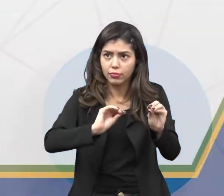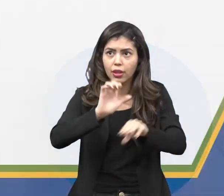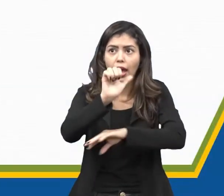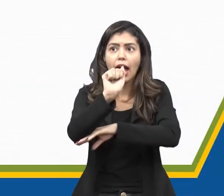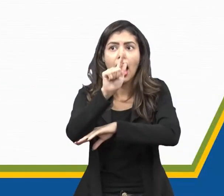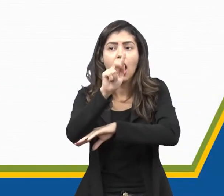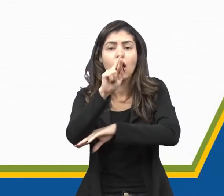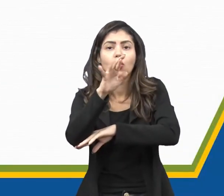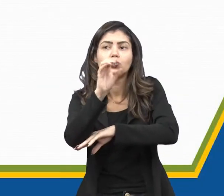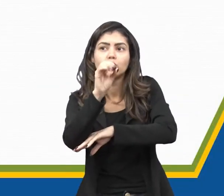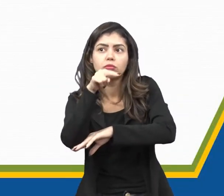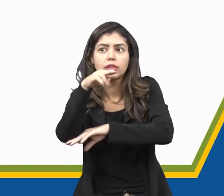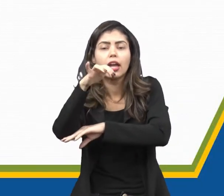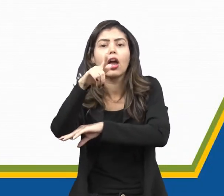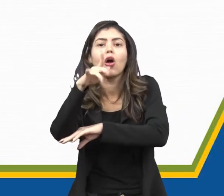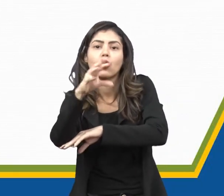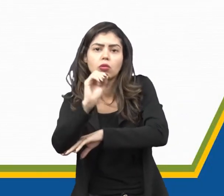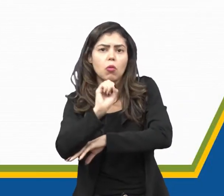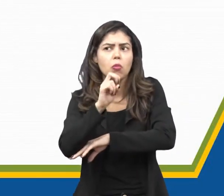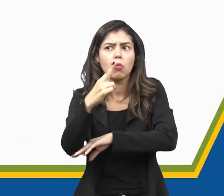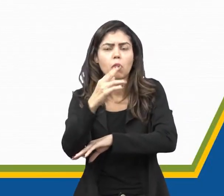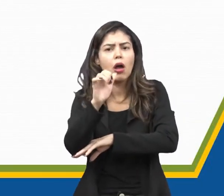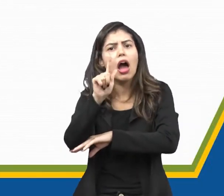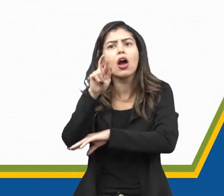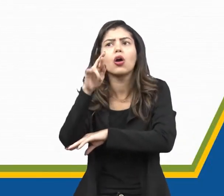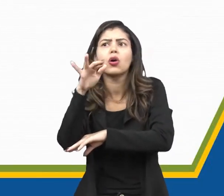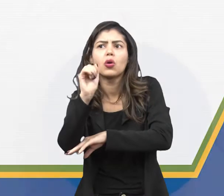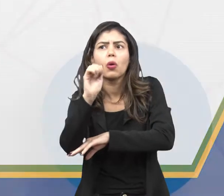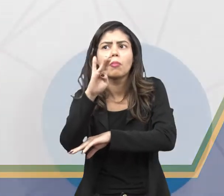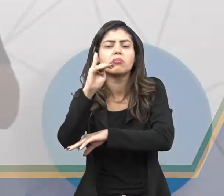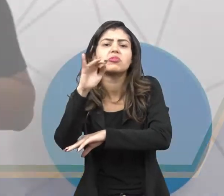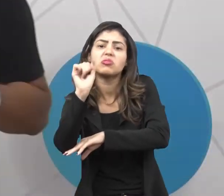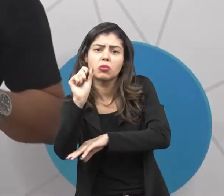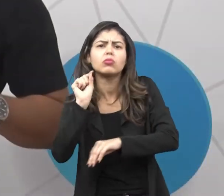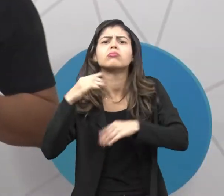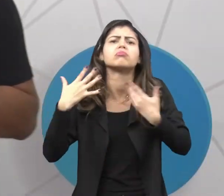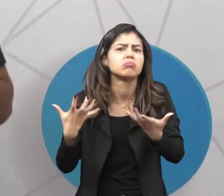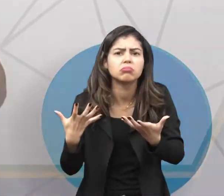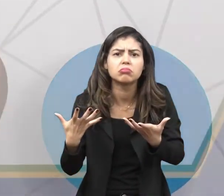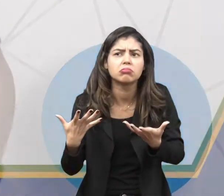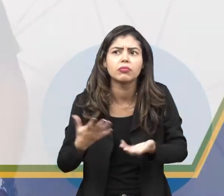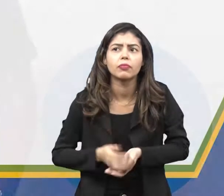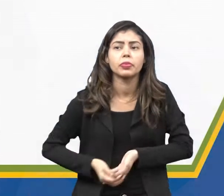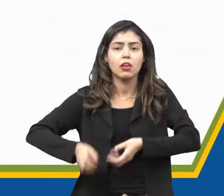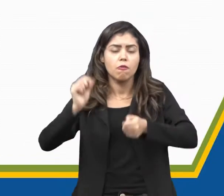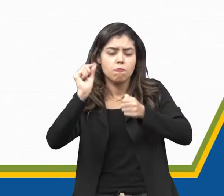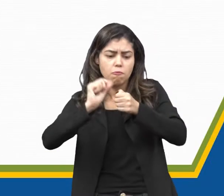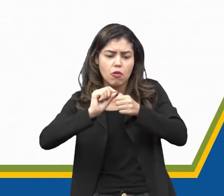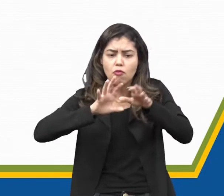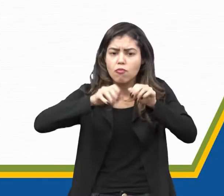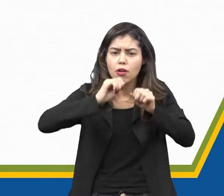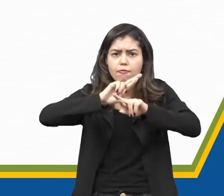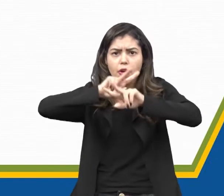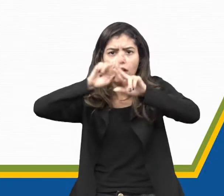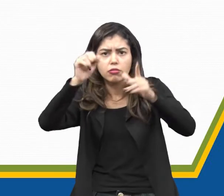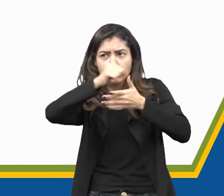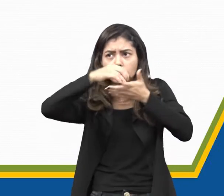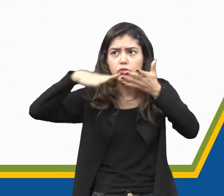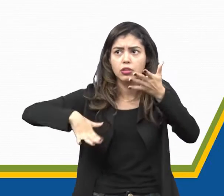chamado agronegócio, ou ainda agrobusiness, tá? O que é isso, tá? É formado por um conjunto de